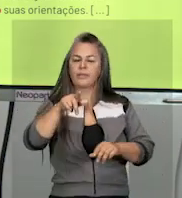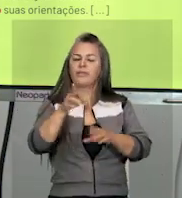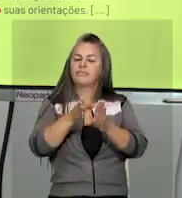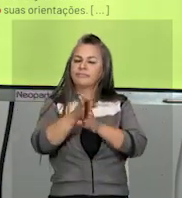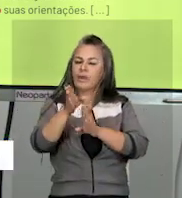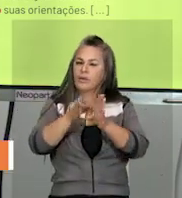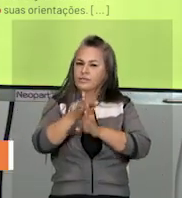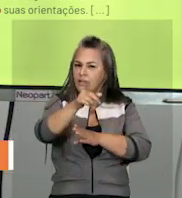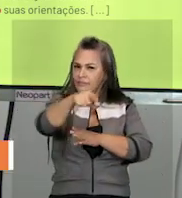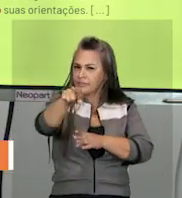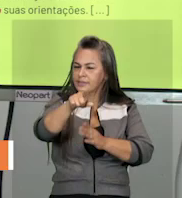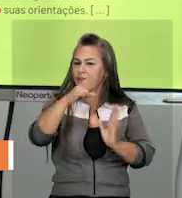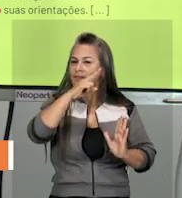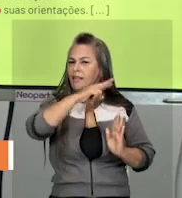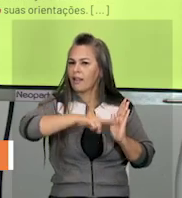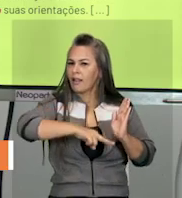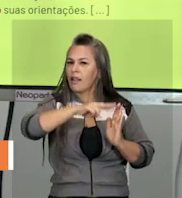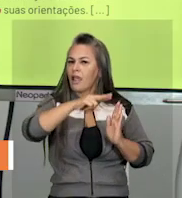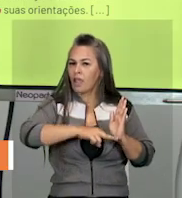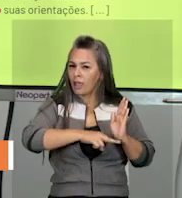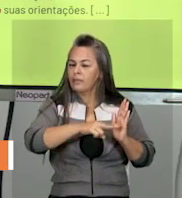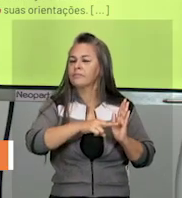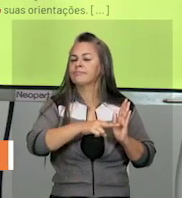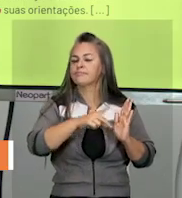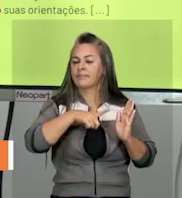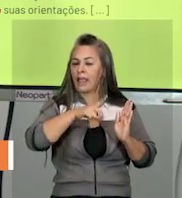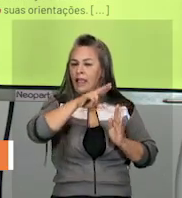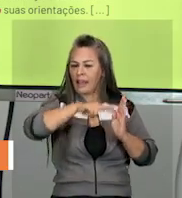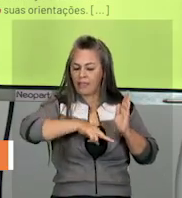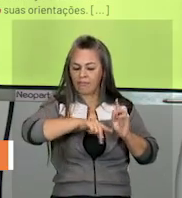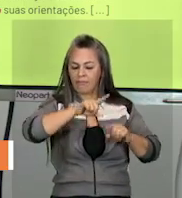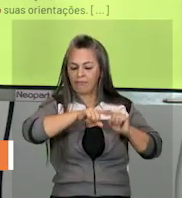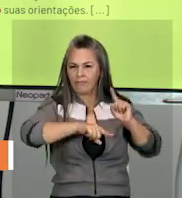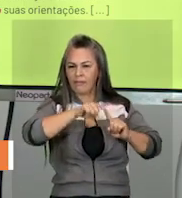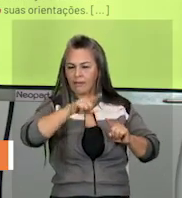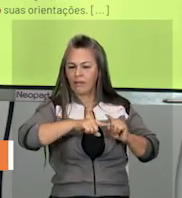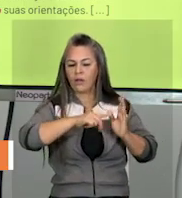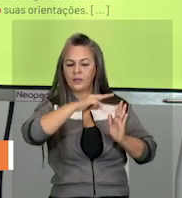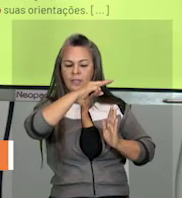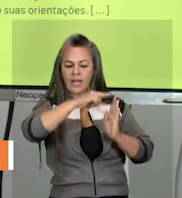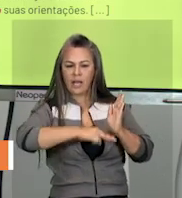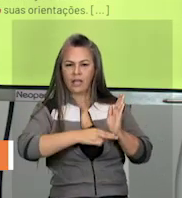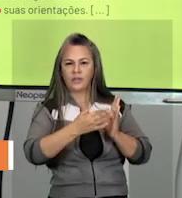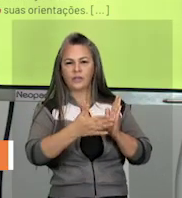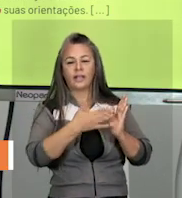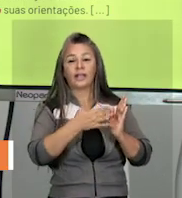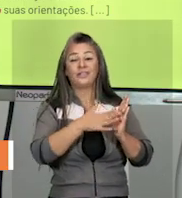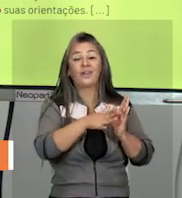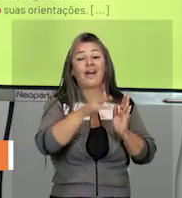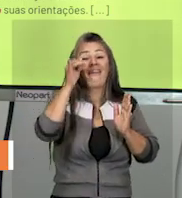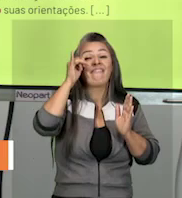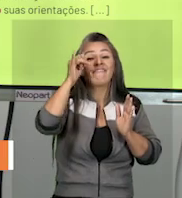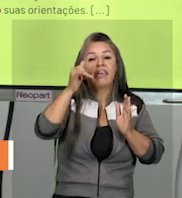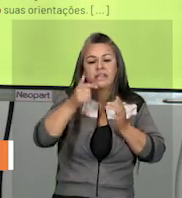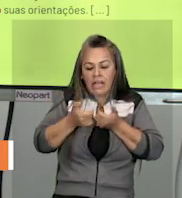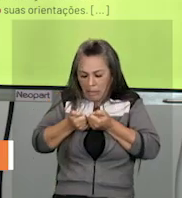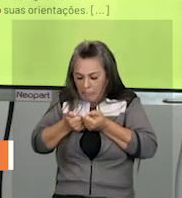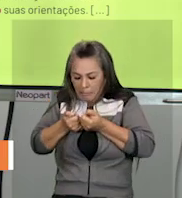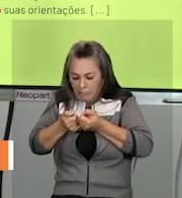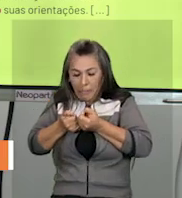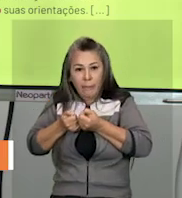insisto, leiam mais, leiam bastante. Eu brinco com os meus alunos, eu digo, menos WhatsApp e mais